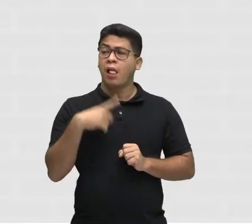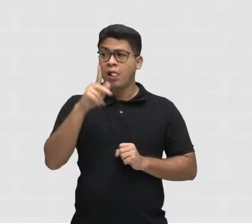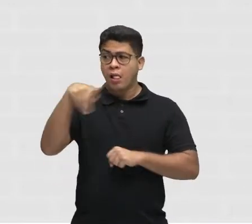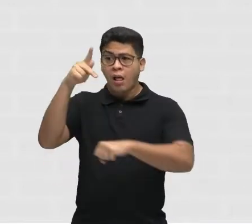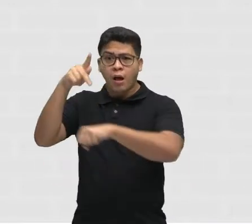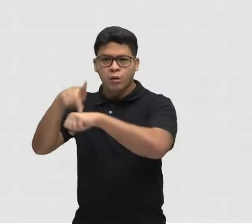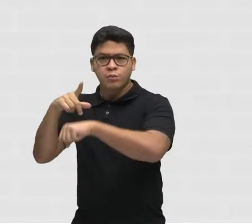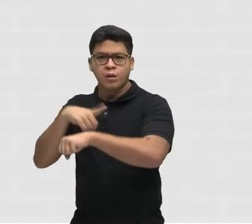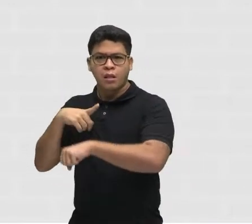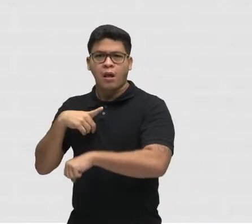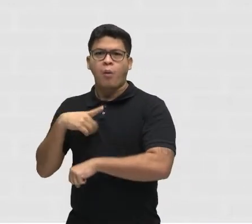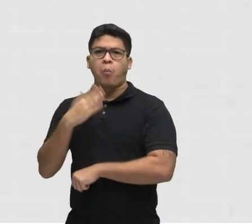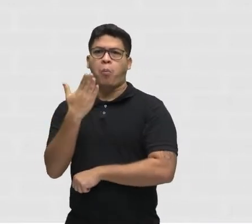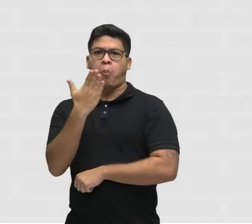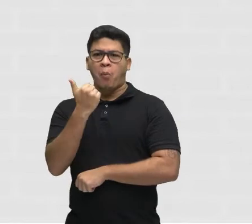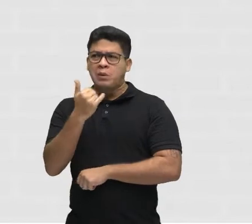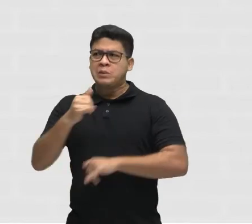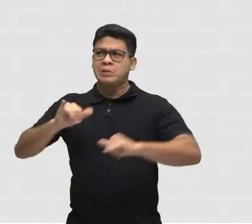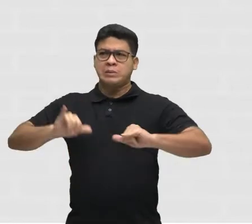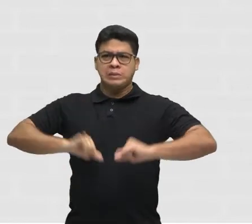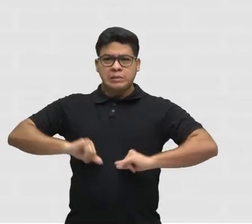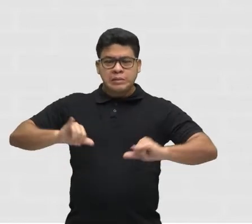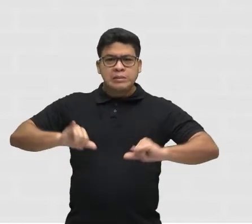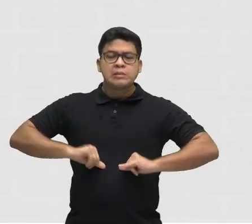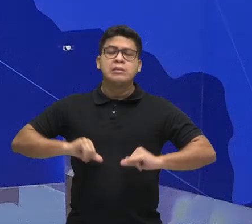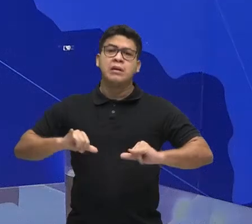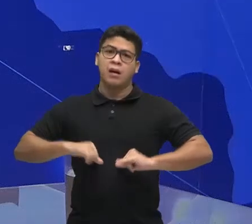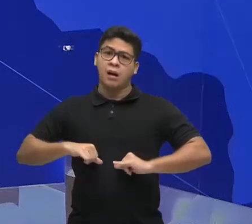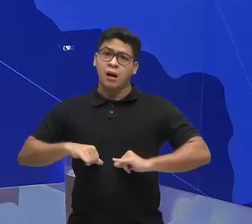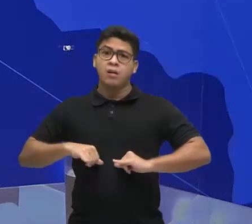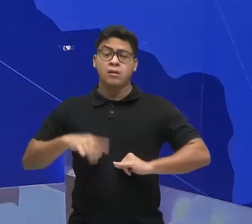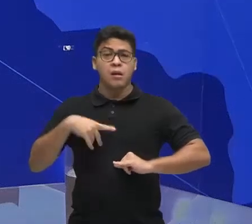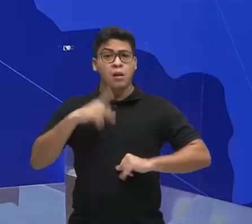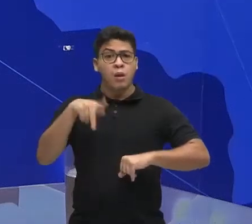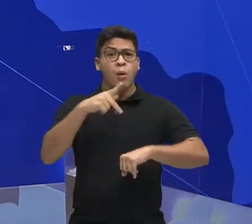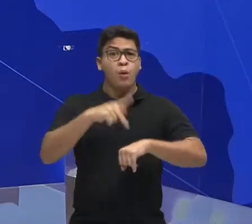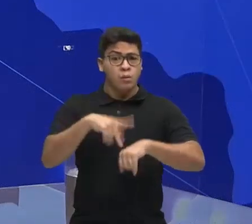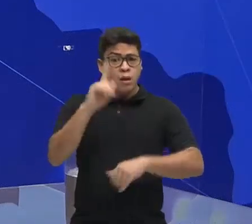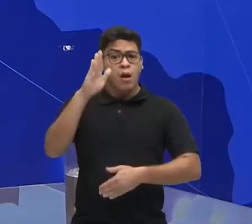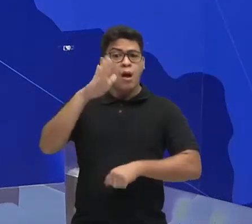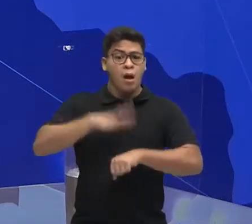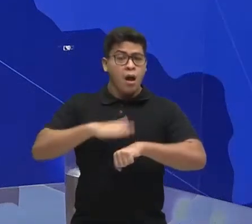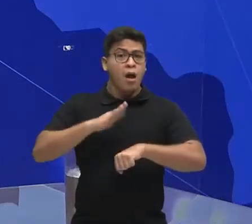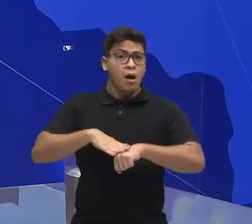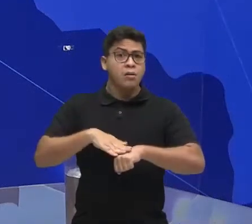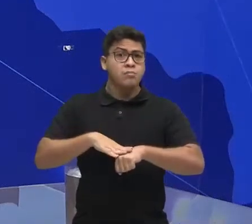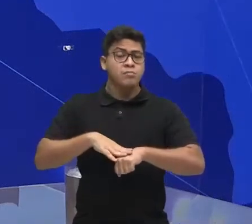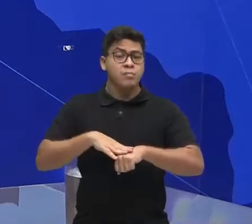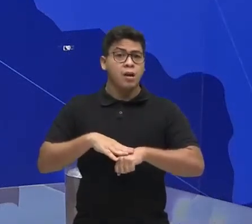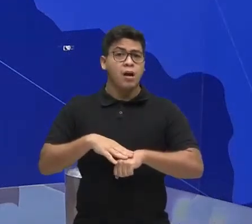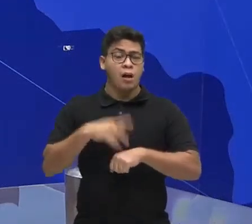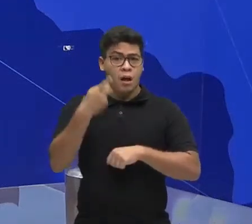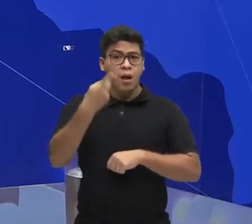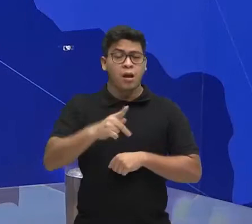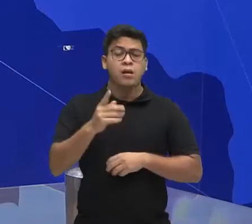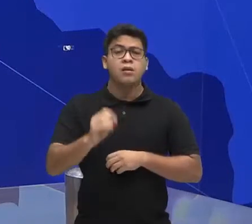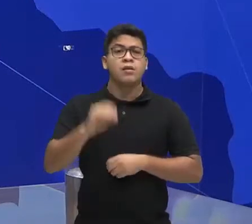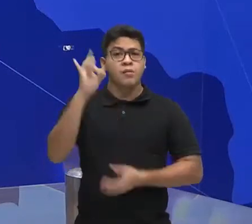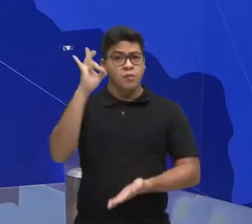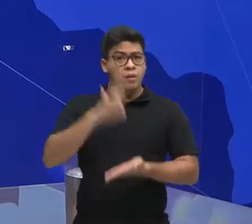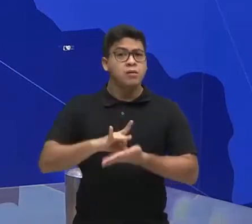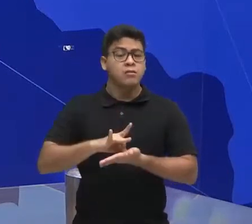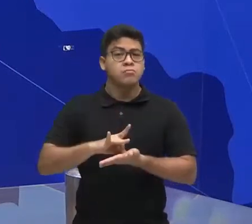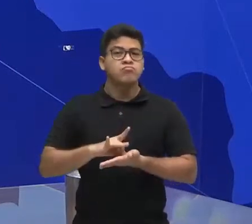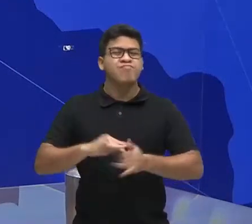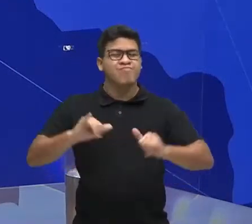sofrendo de fome, isso sim é sofrimento de verdade. Todos os nossos sofrimentos são legítimos e a gente vai senti-los cada um à sua forma. Então que a gente